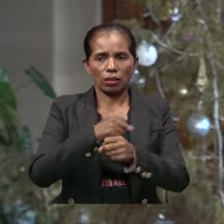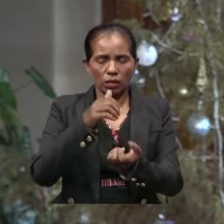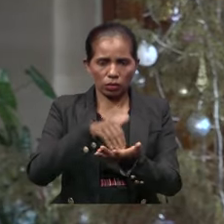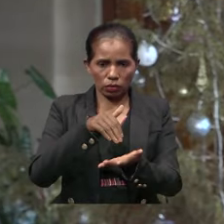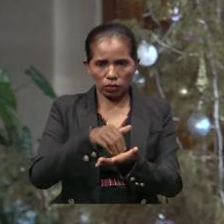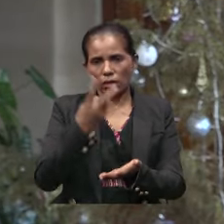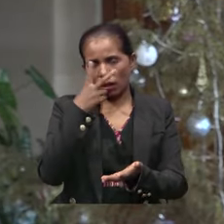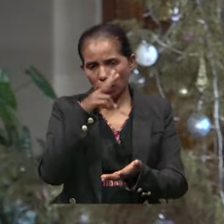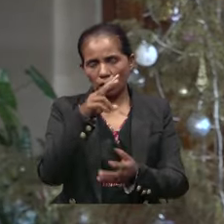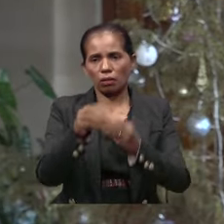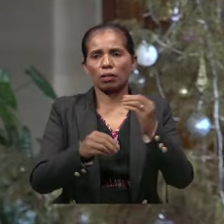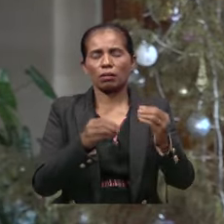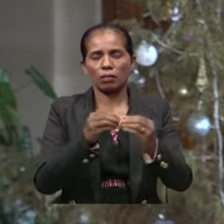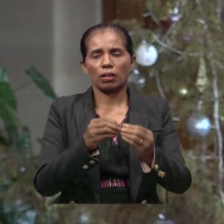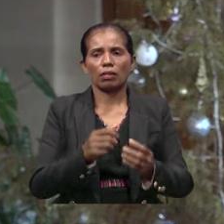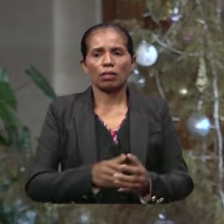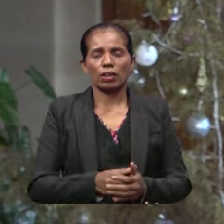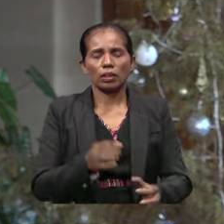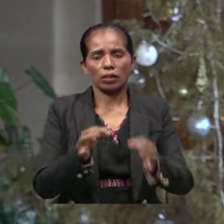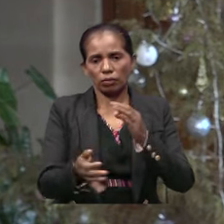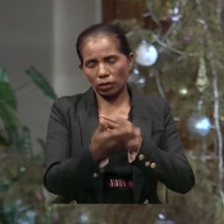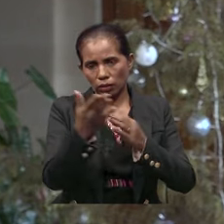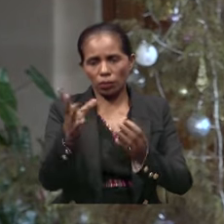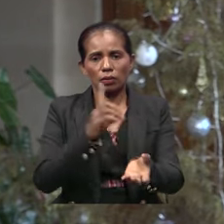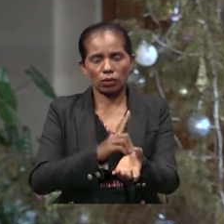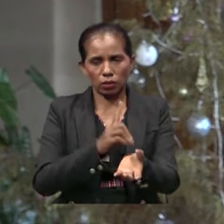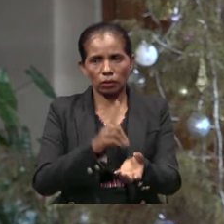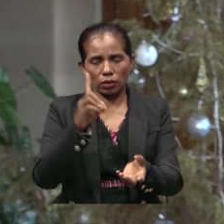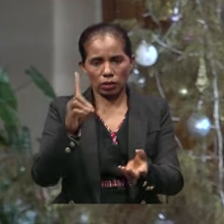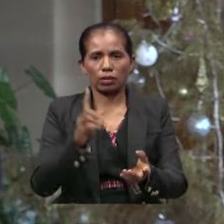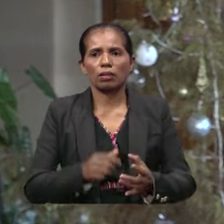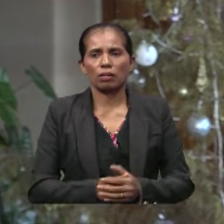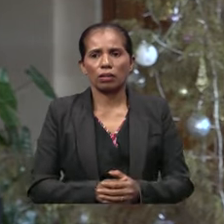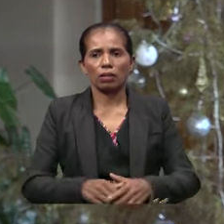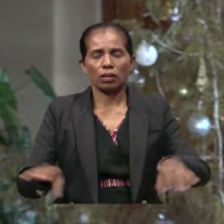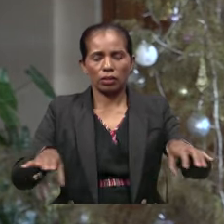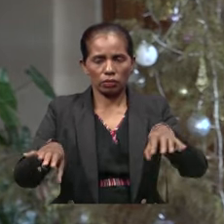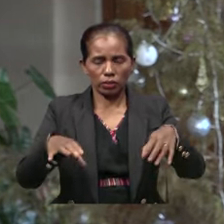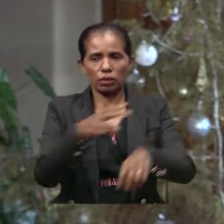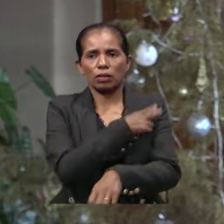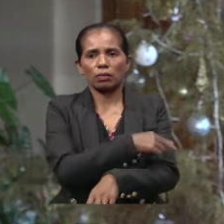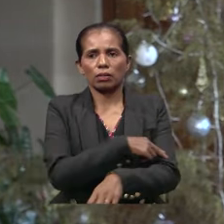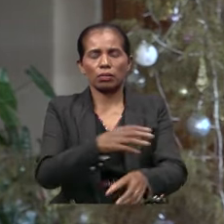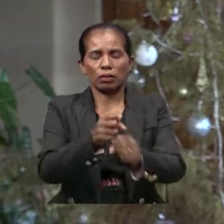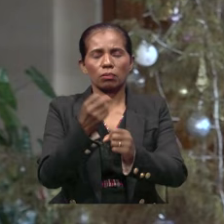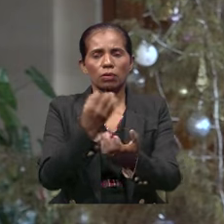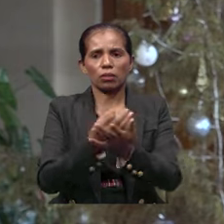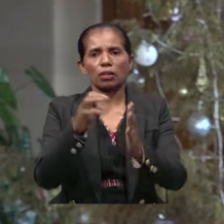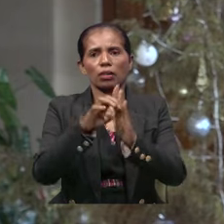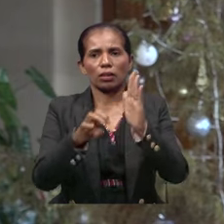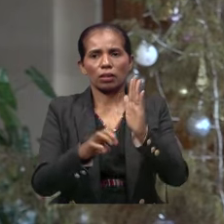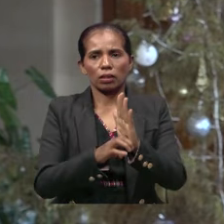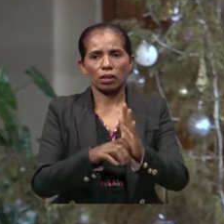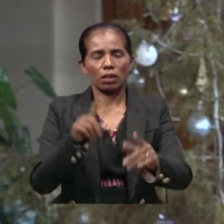regra, sei de boto, médico ida. Serviço hospital, se o nosso estado não é, levei-lhe